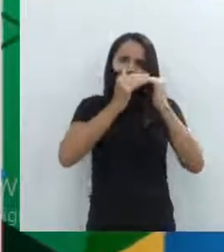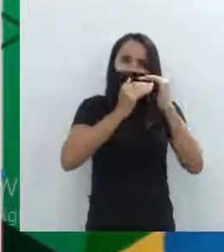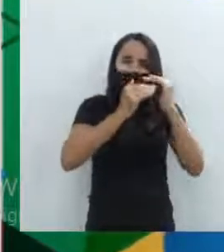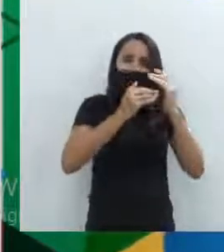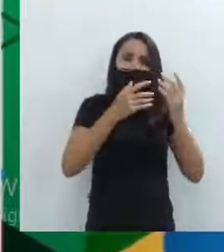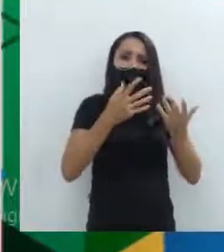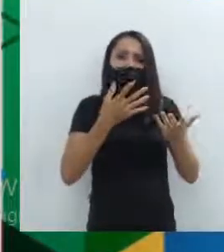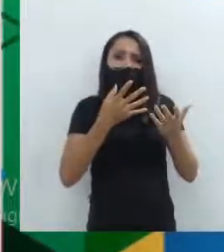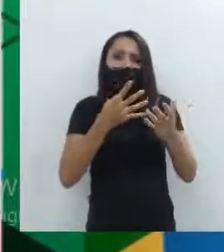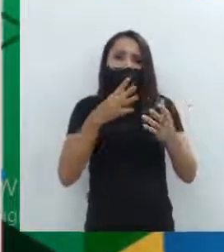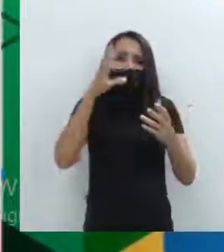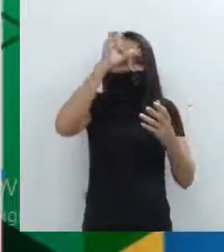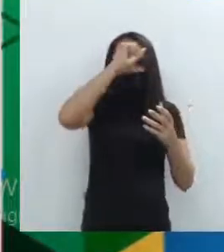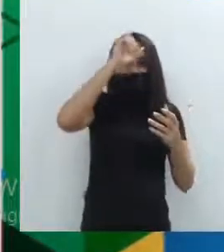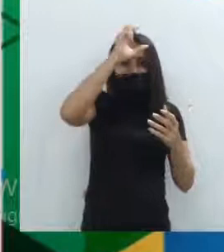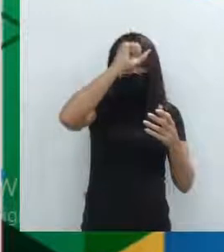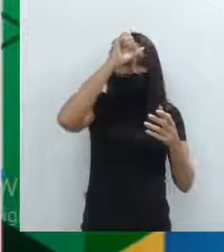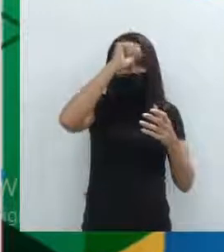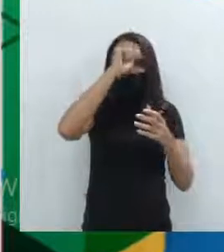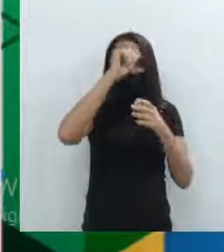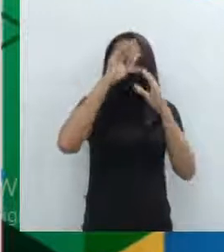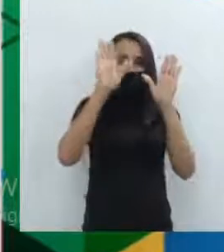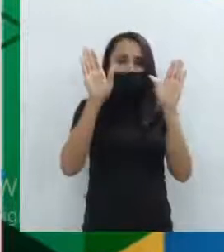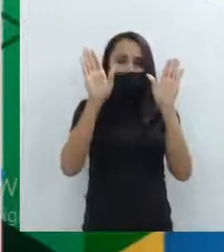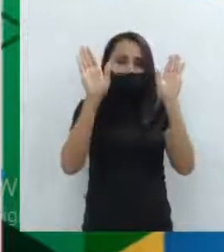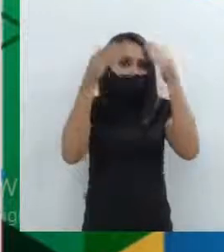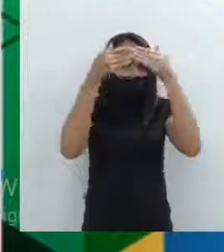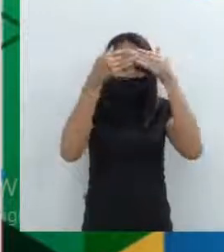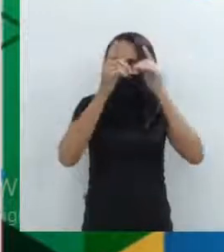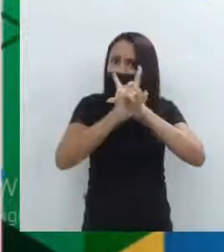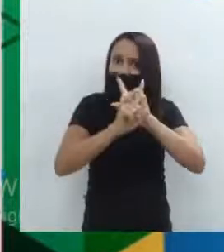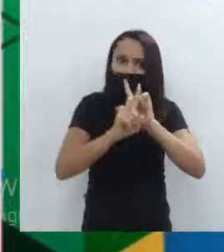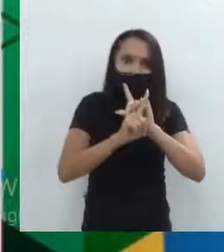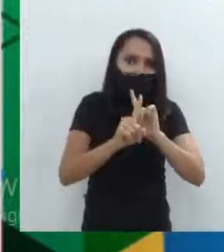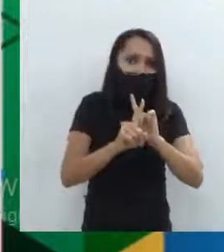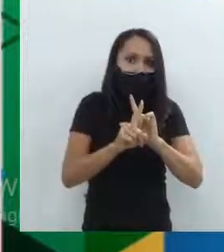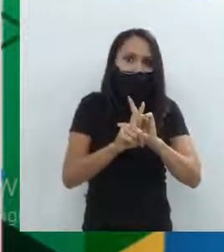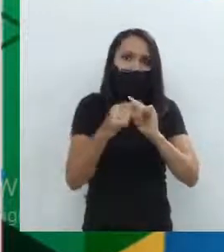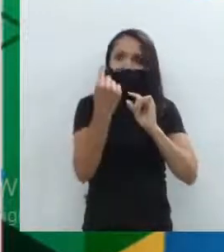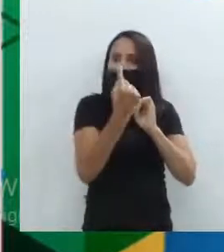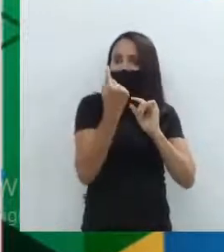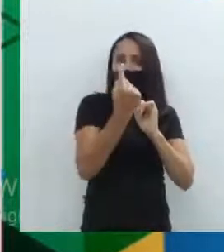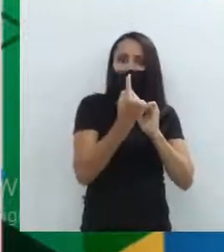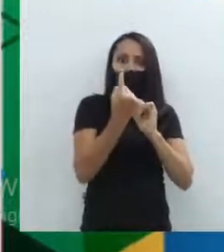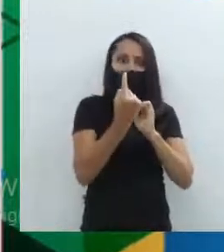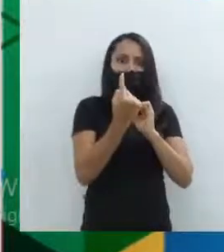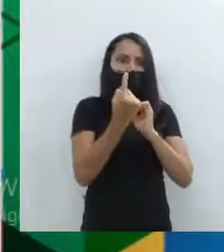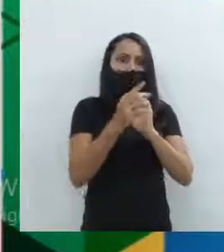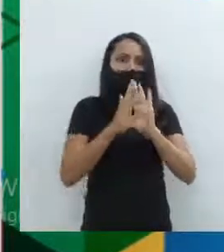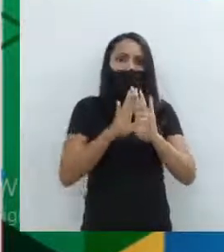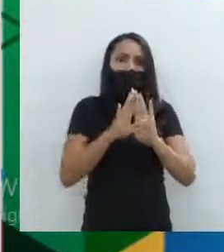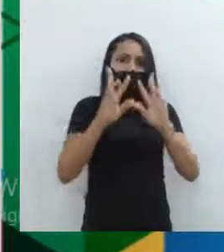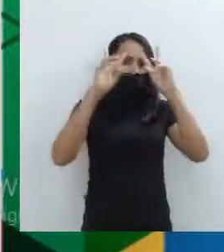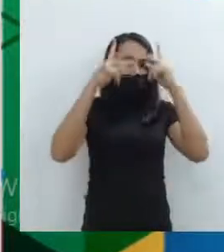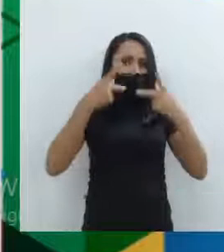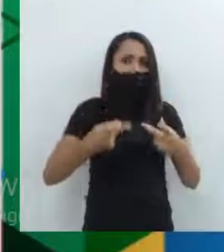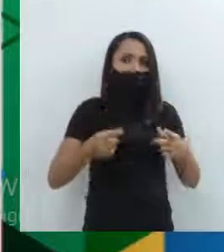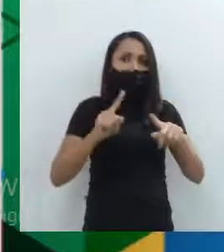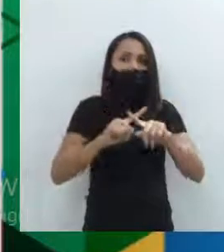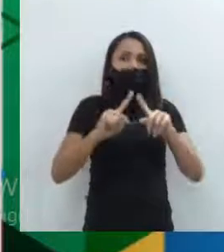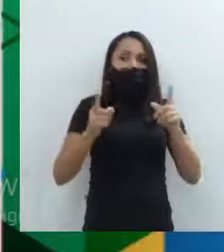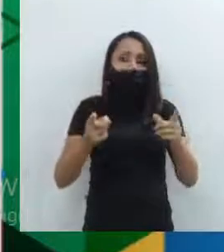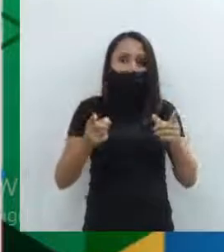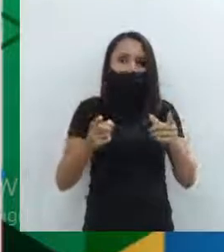que está fechado, não é único, não está absoluto na mão do ser humano, mas ele pode e